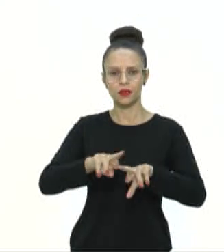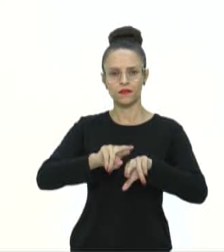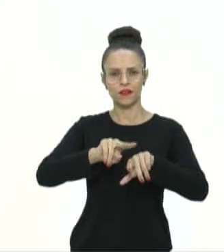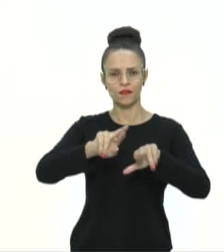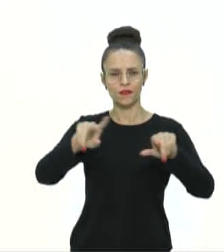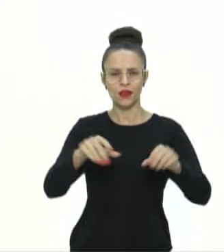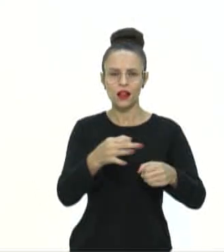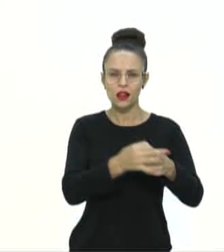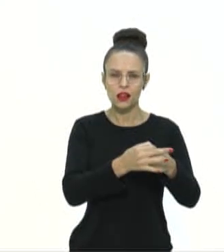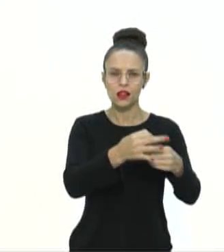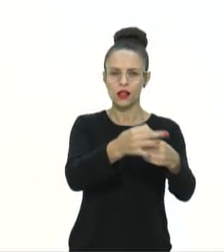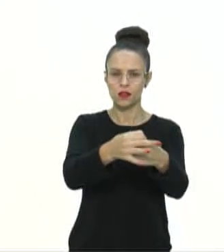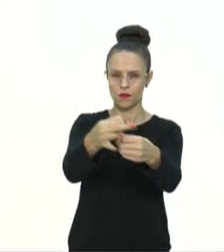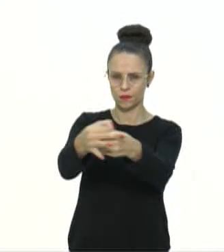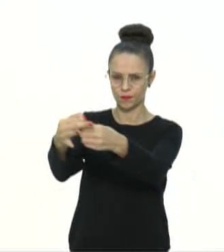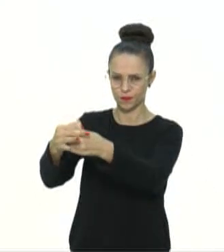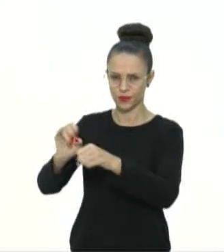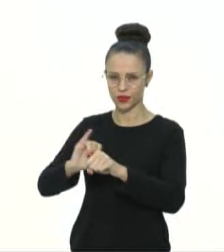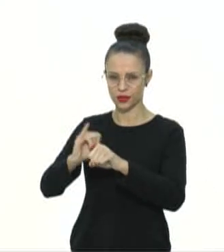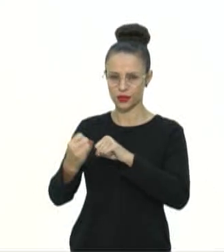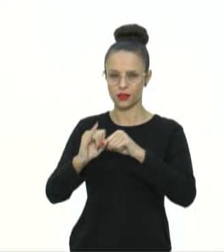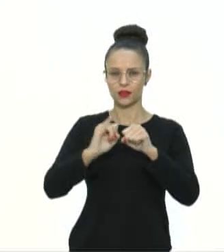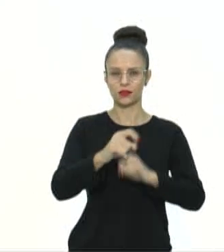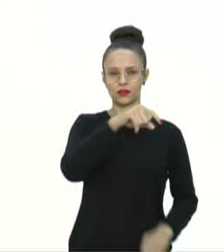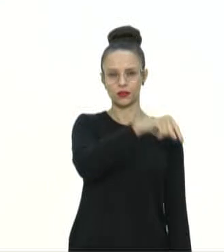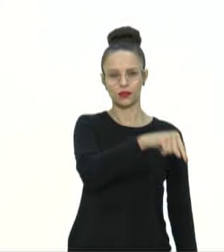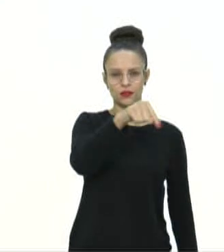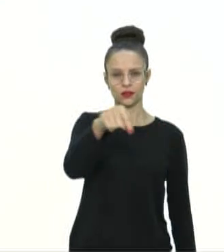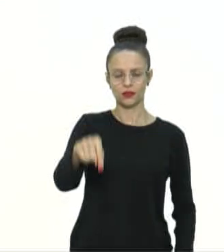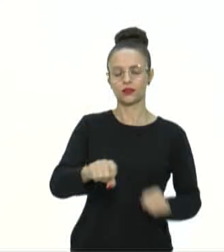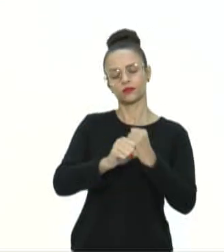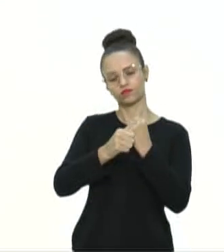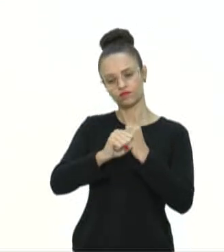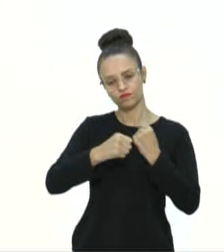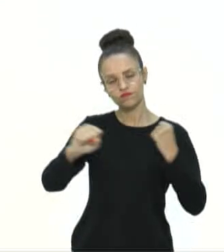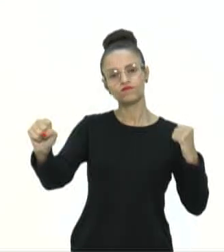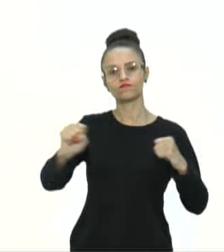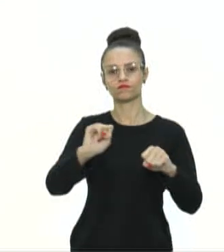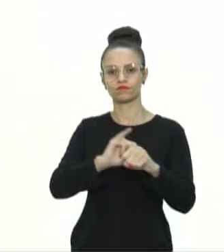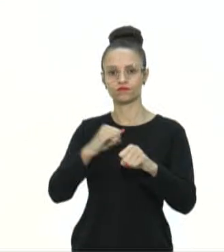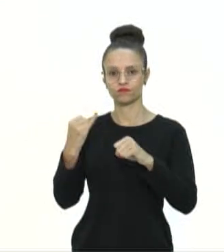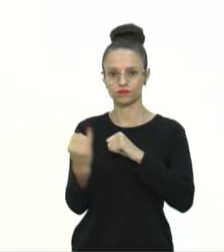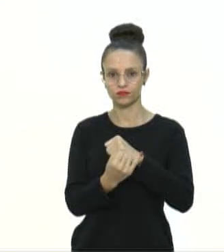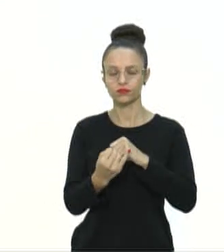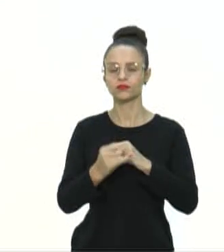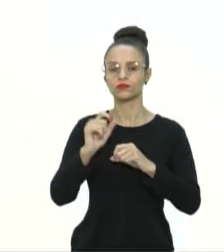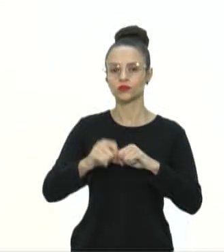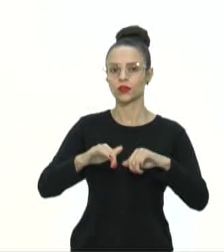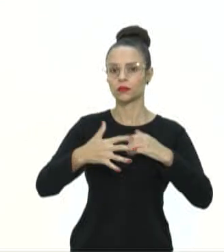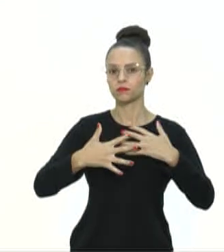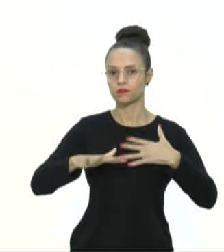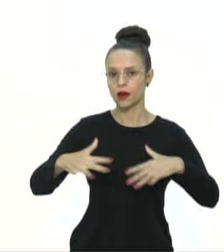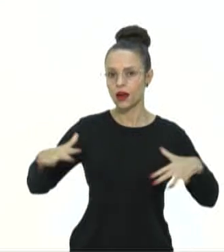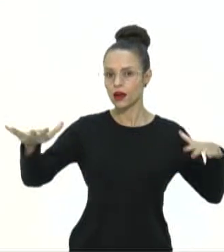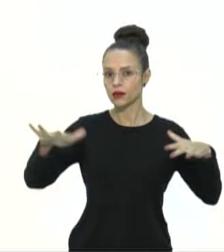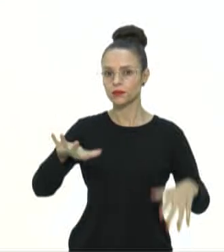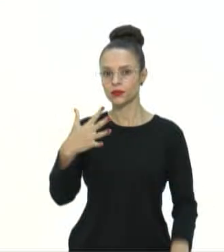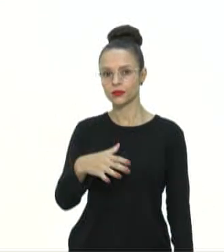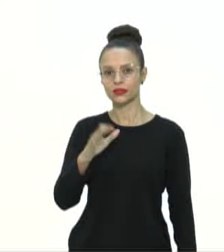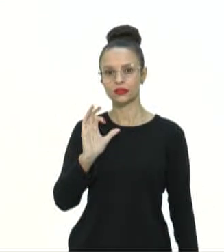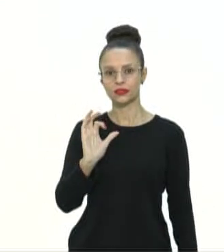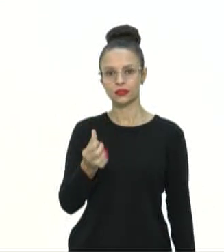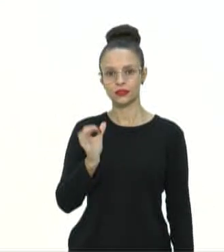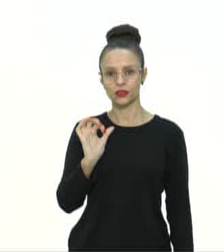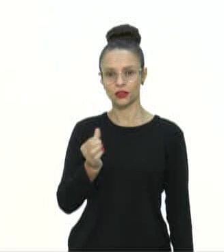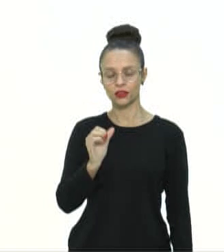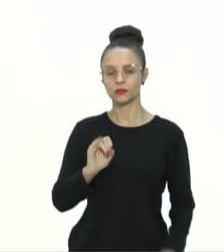de pequenas ilhas que junto formam um arquipélago com cerca de 6.000